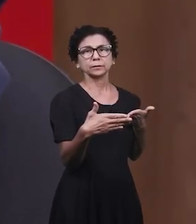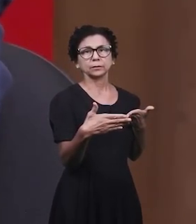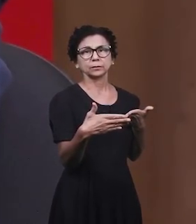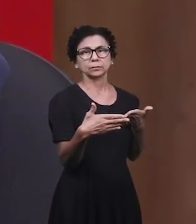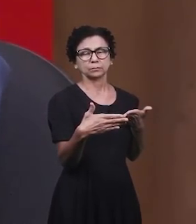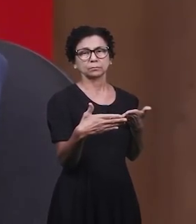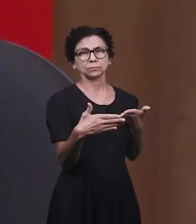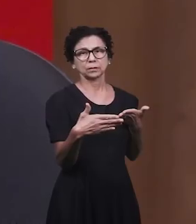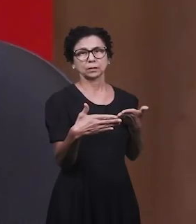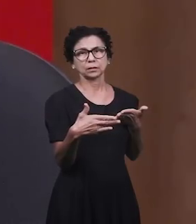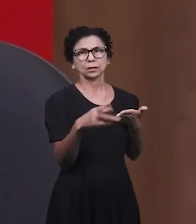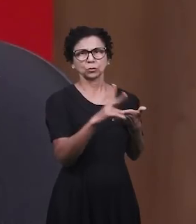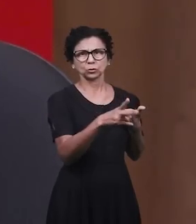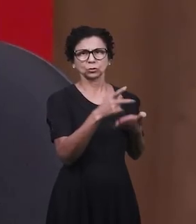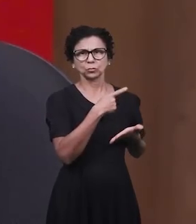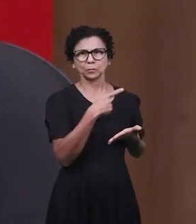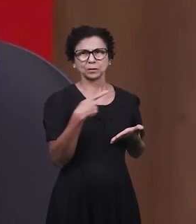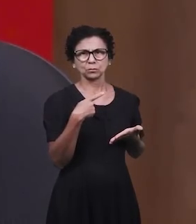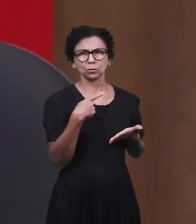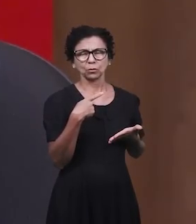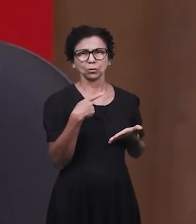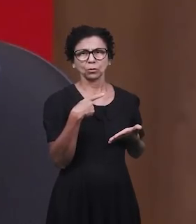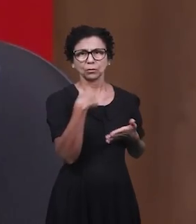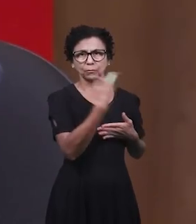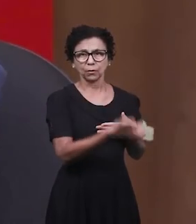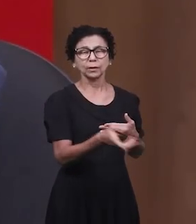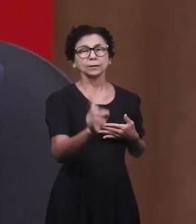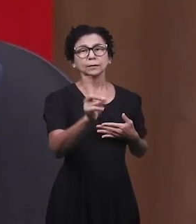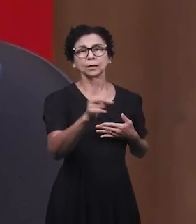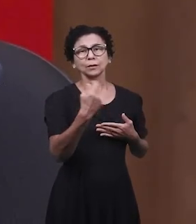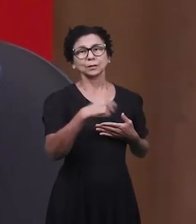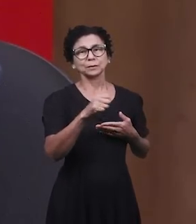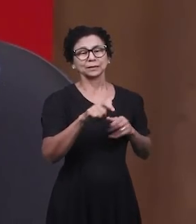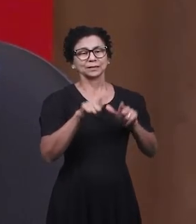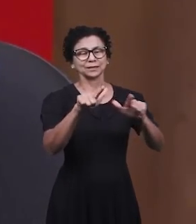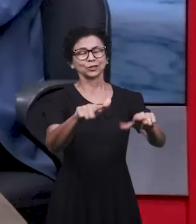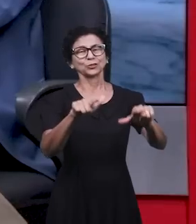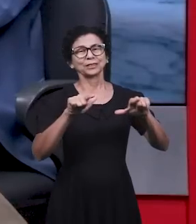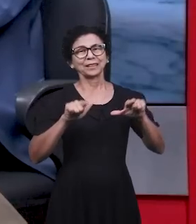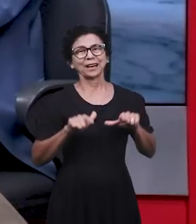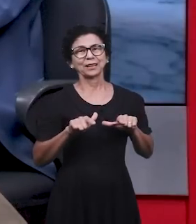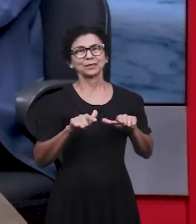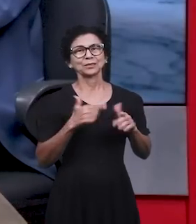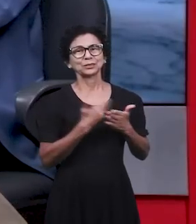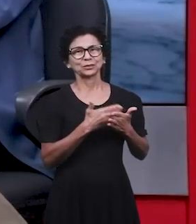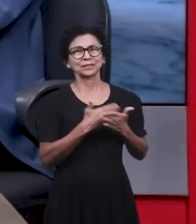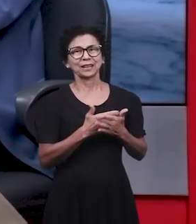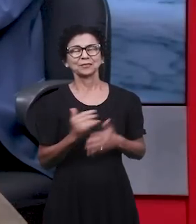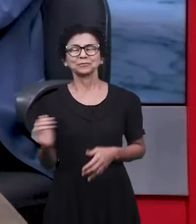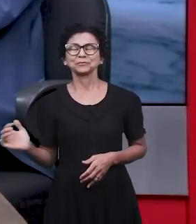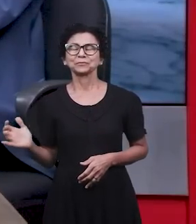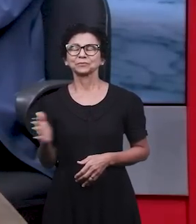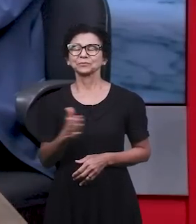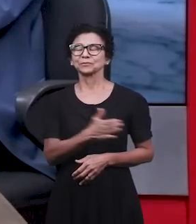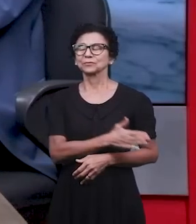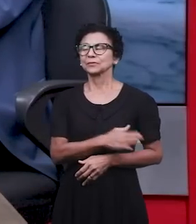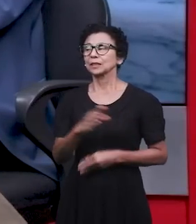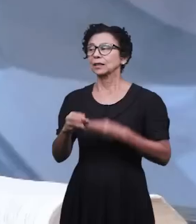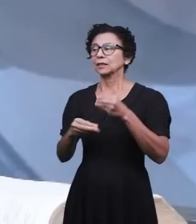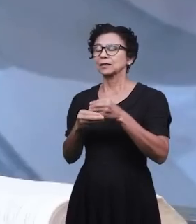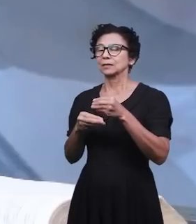faça um curso e vai se colocar como pastor. Alguma colocação sobre... Eu queria colocar uma colocação aí, Madeu, fazer uma